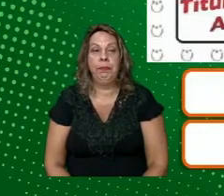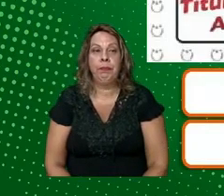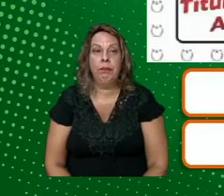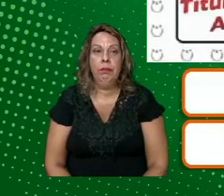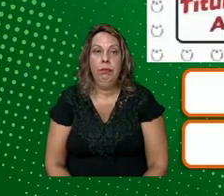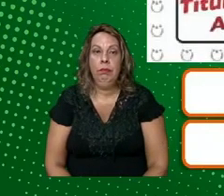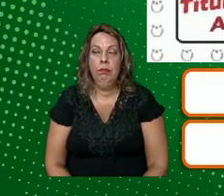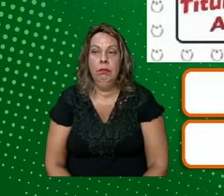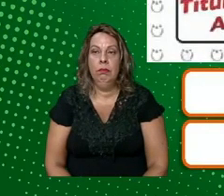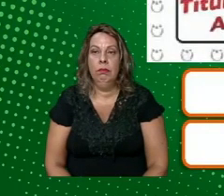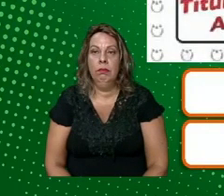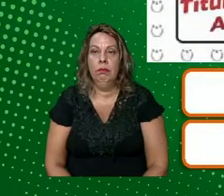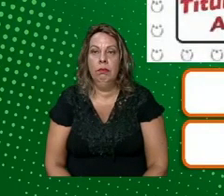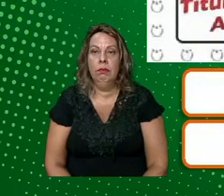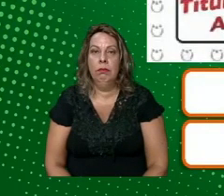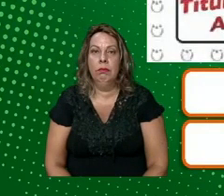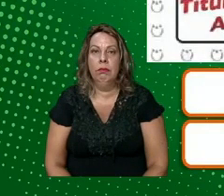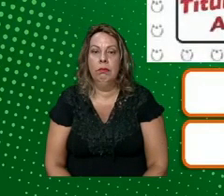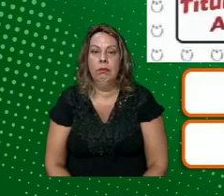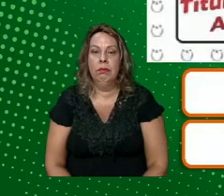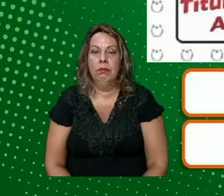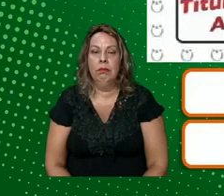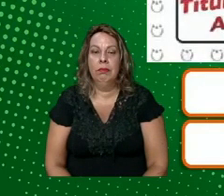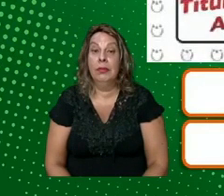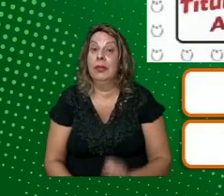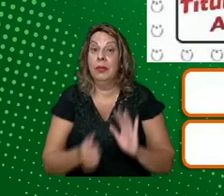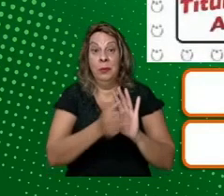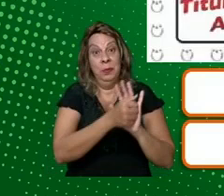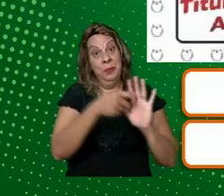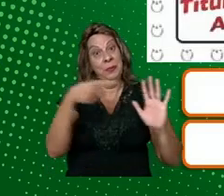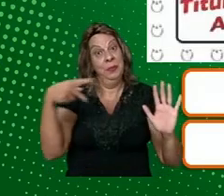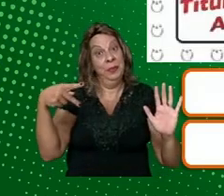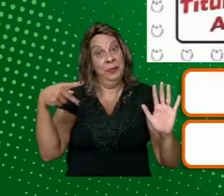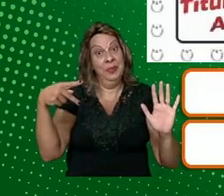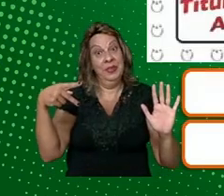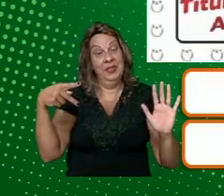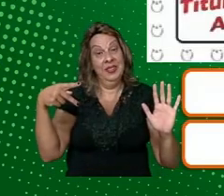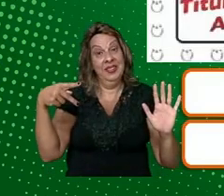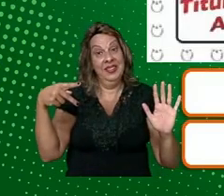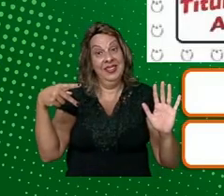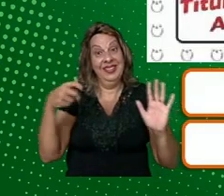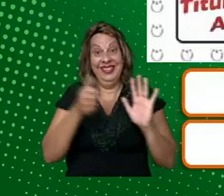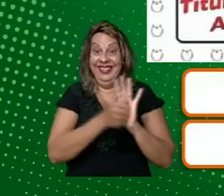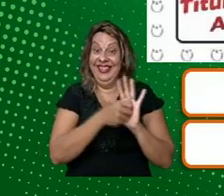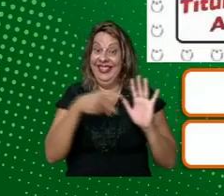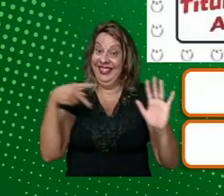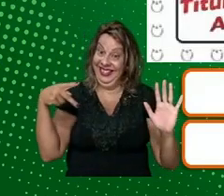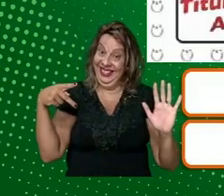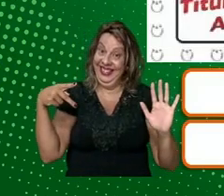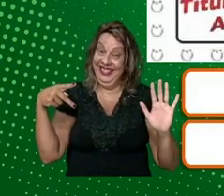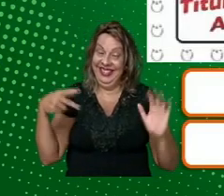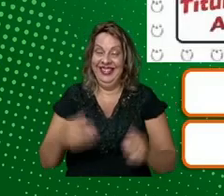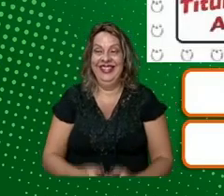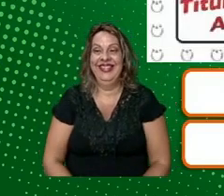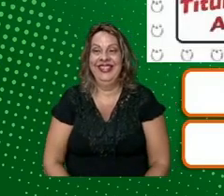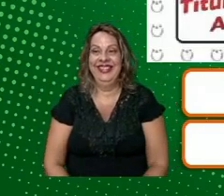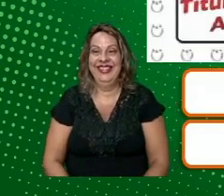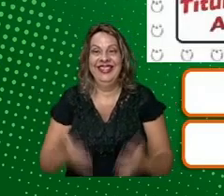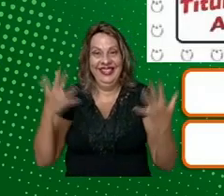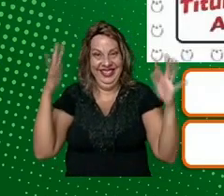Quero saber tudo, onde é. Olha só, é do aplicativo! Online, é do aplicativo, digital.